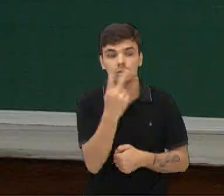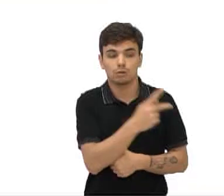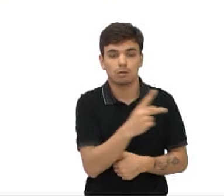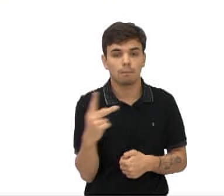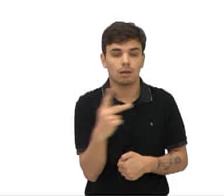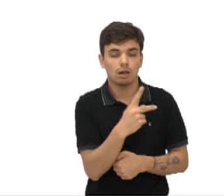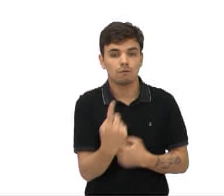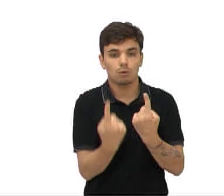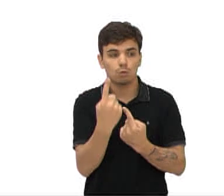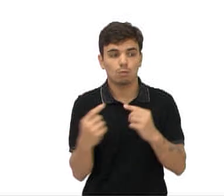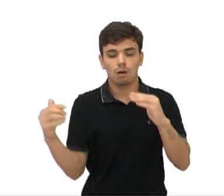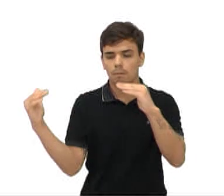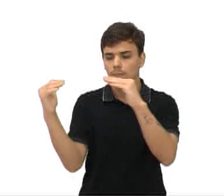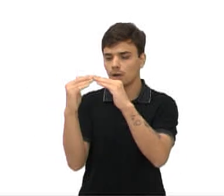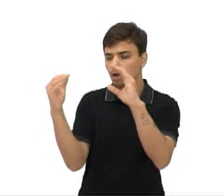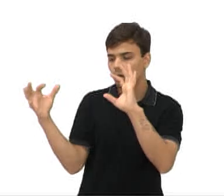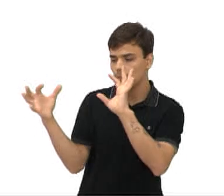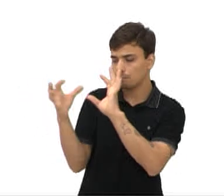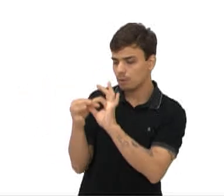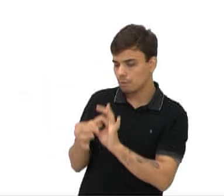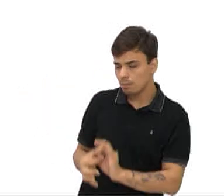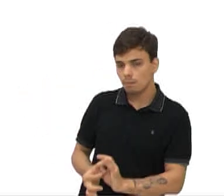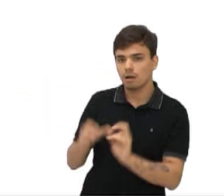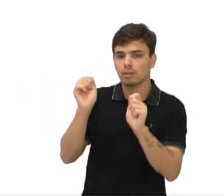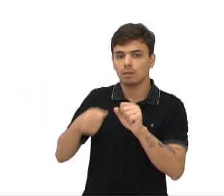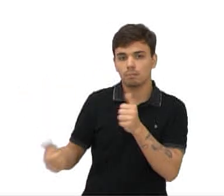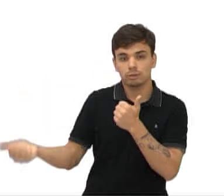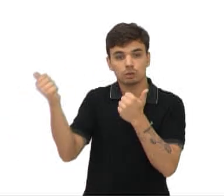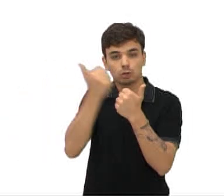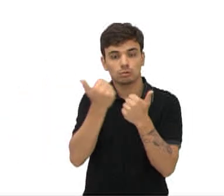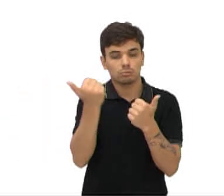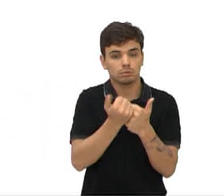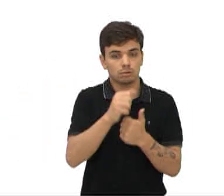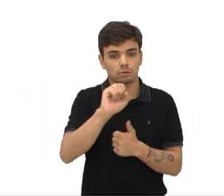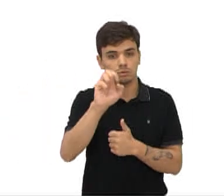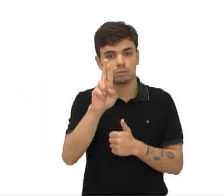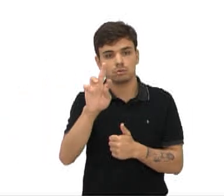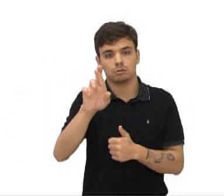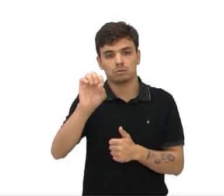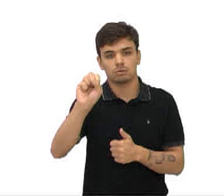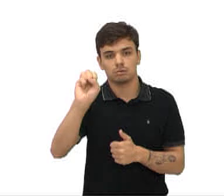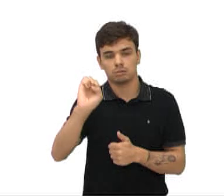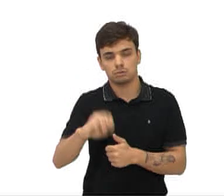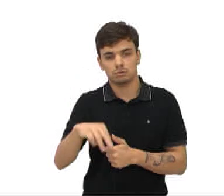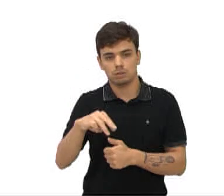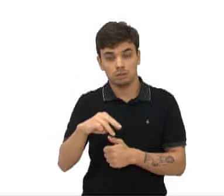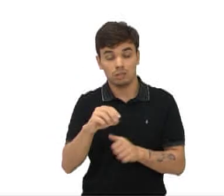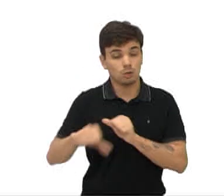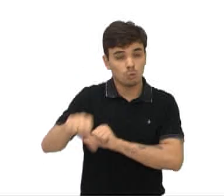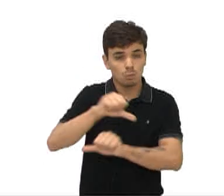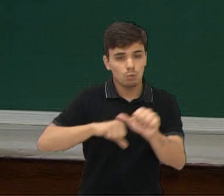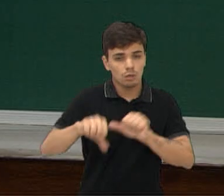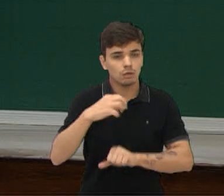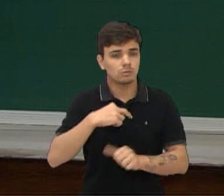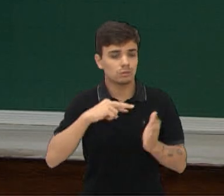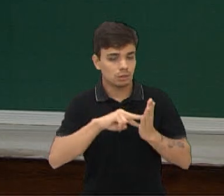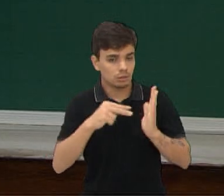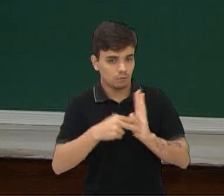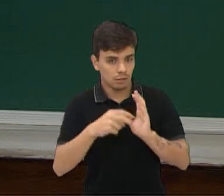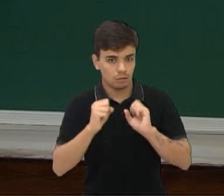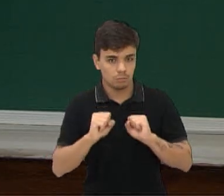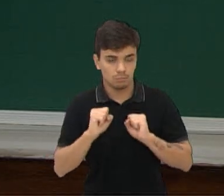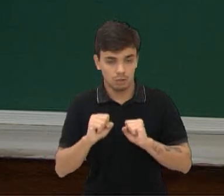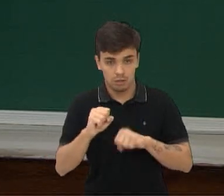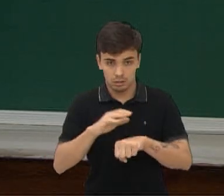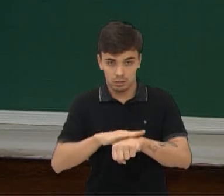outro conectivo nós poderíamos substituir por outro sim, sem alterar o sentido aí desse parágrafo? Vamos ver?